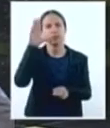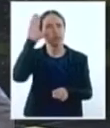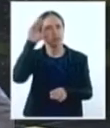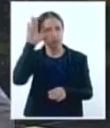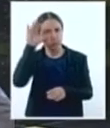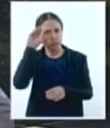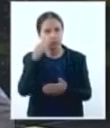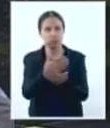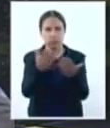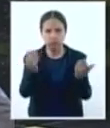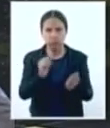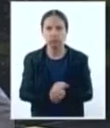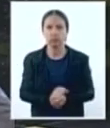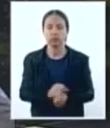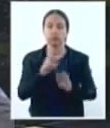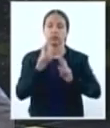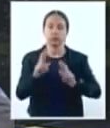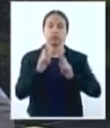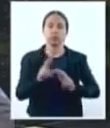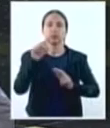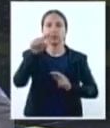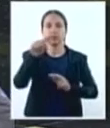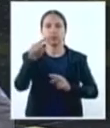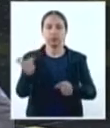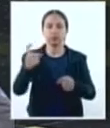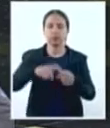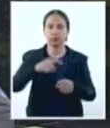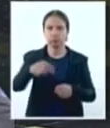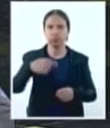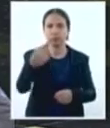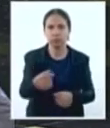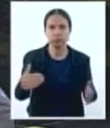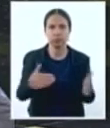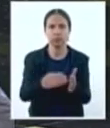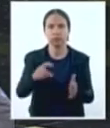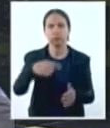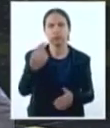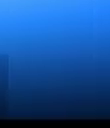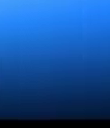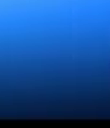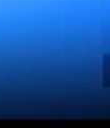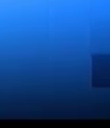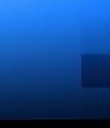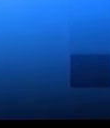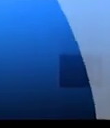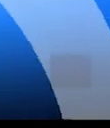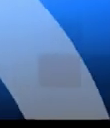telespectador. Esperamos que você esteja conosco em um próximo programa. Muito obrigada e até lá.